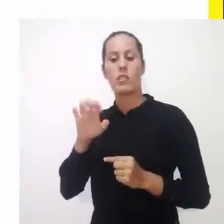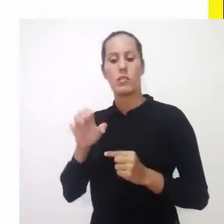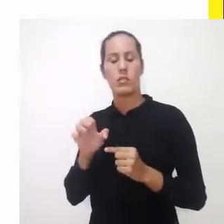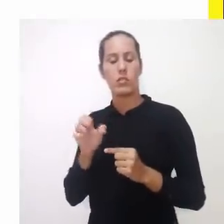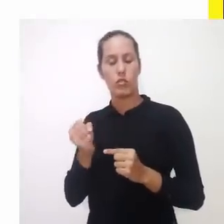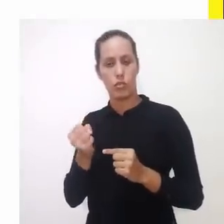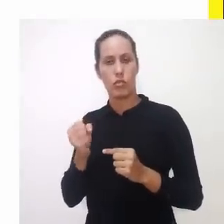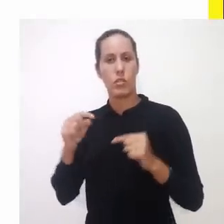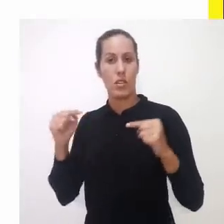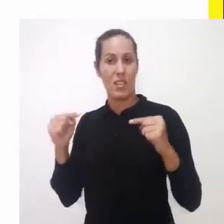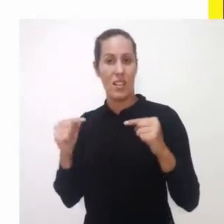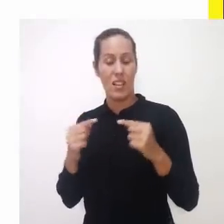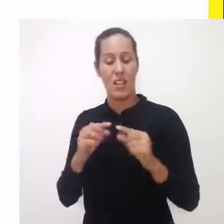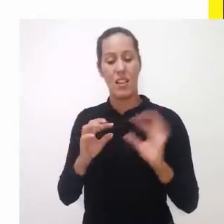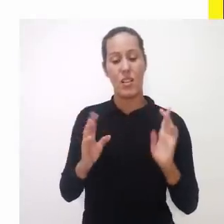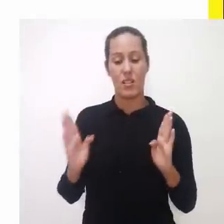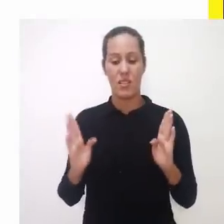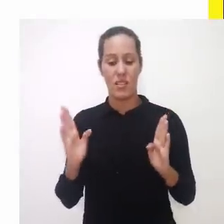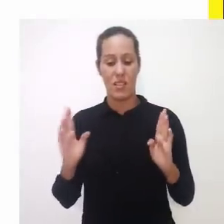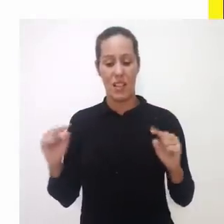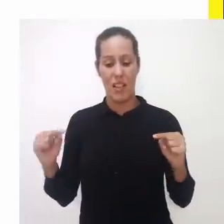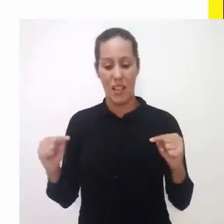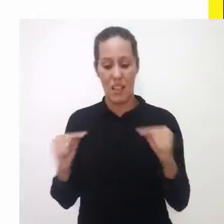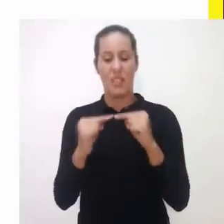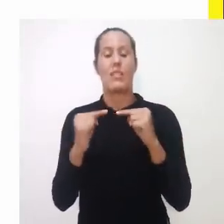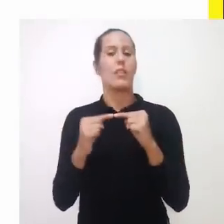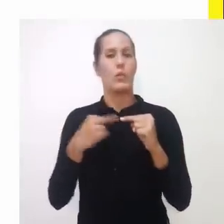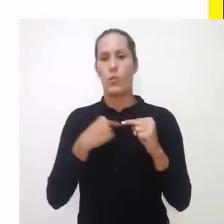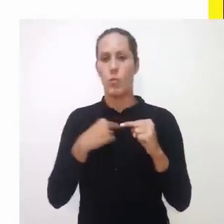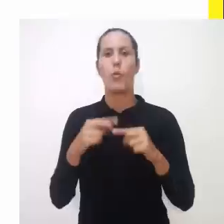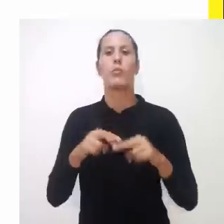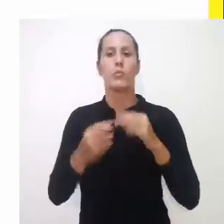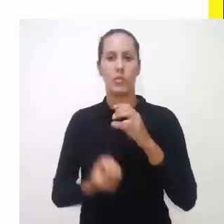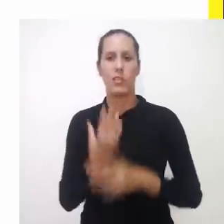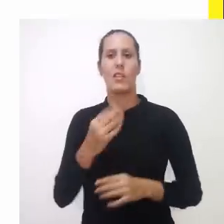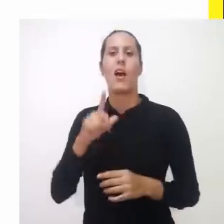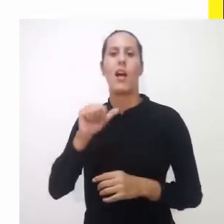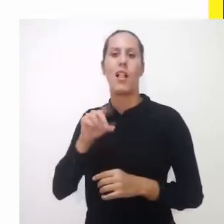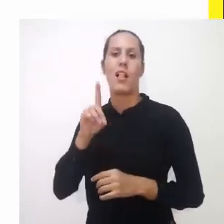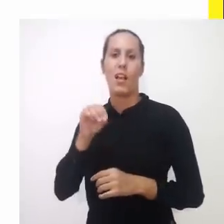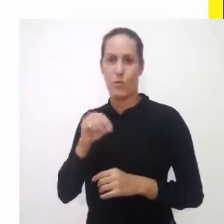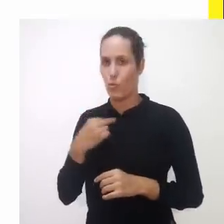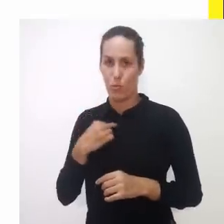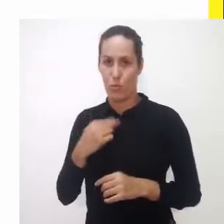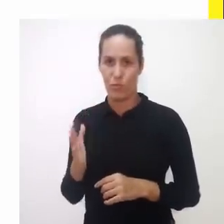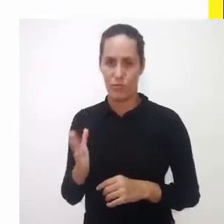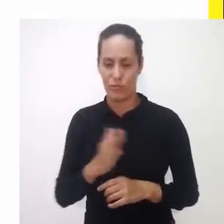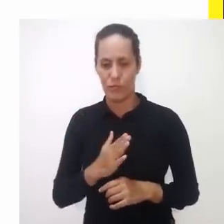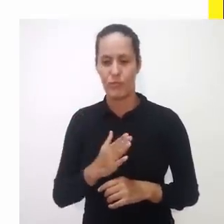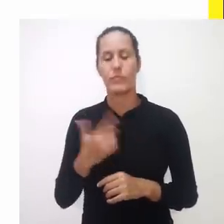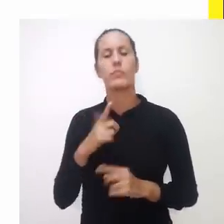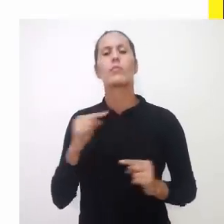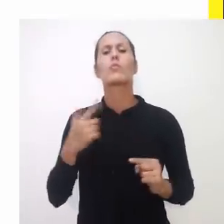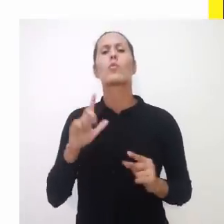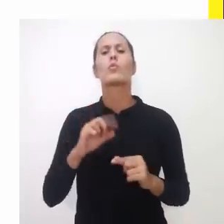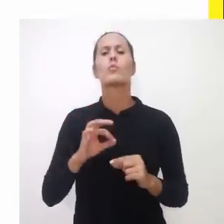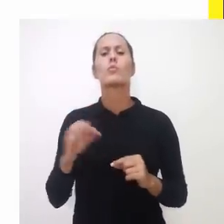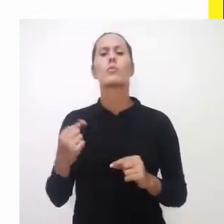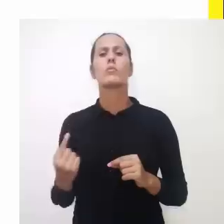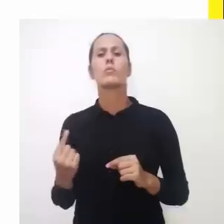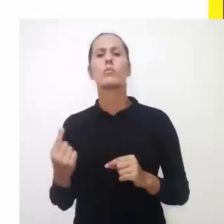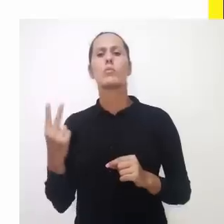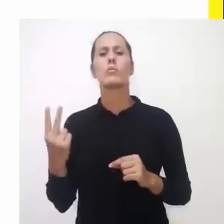lado desse não posso ser ligado porque vai virar lado. Então vamos pegar o outro vértice e vamos